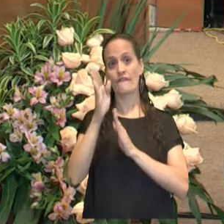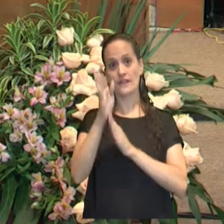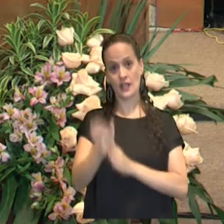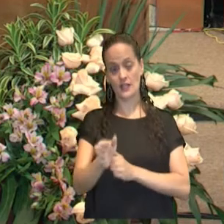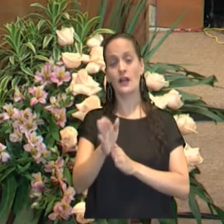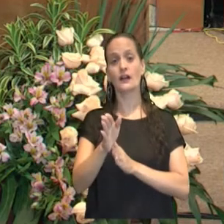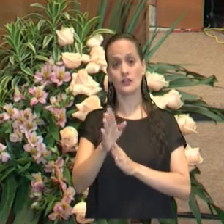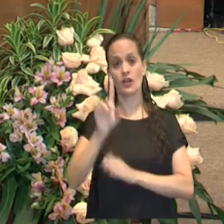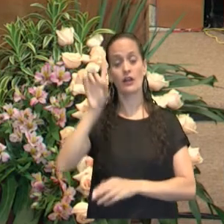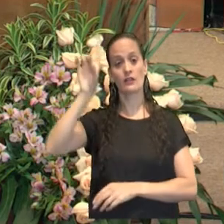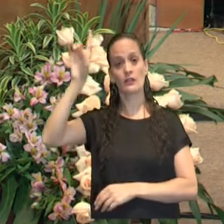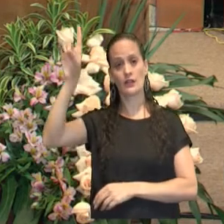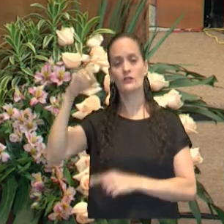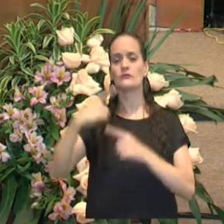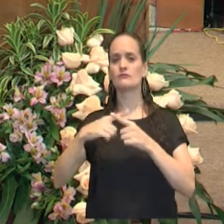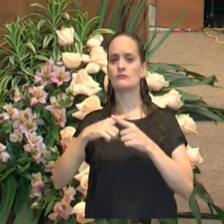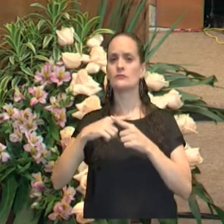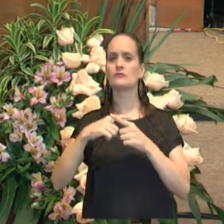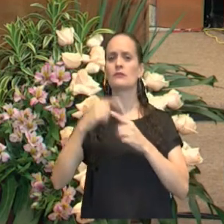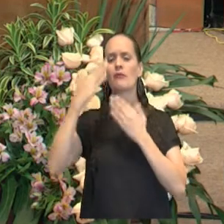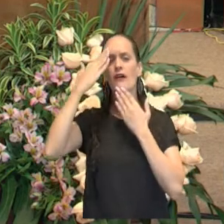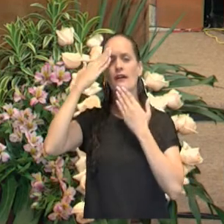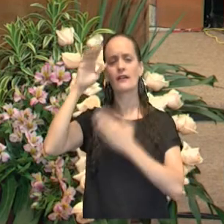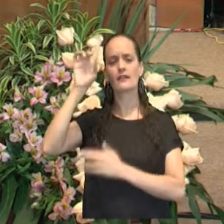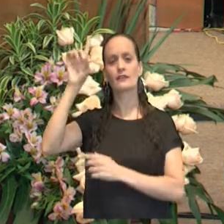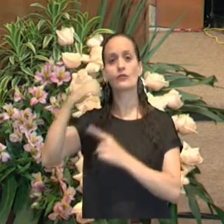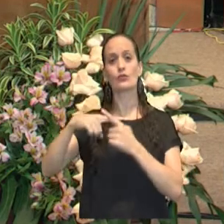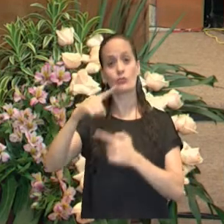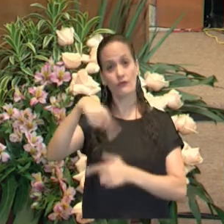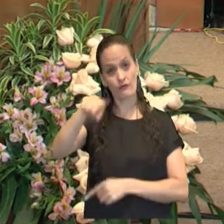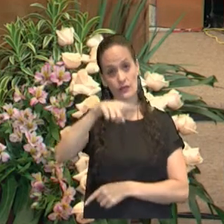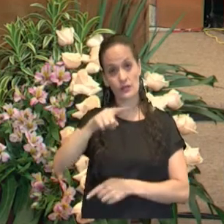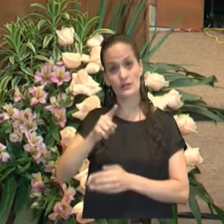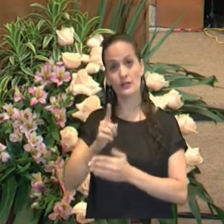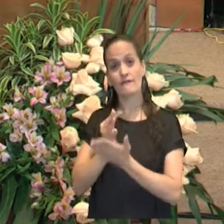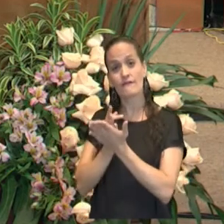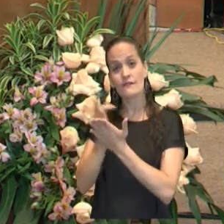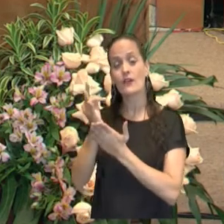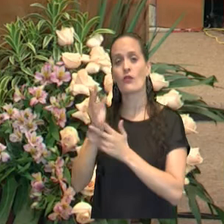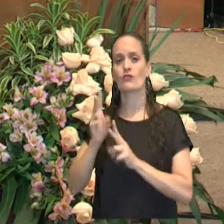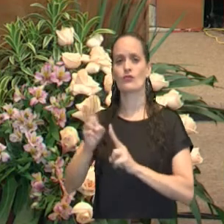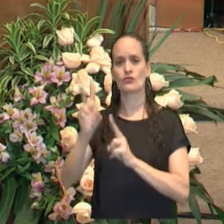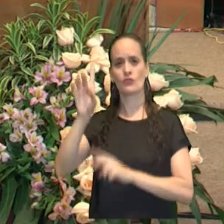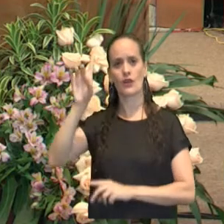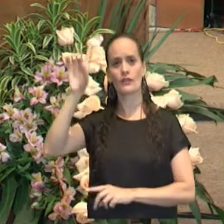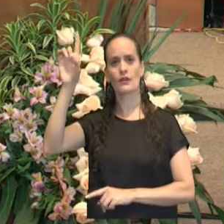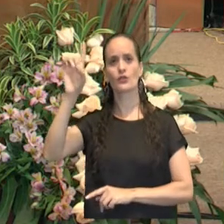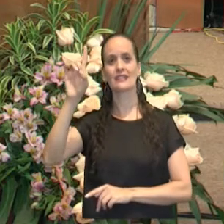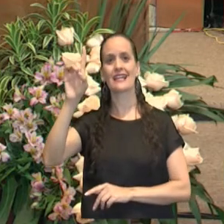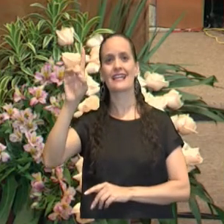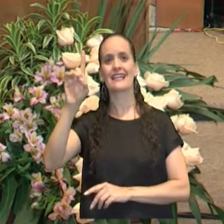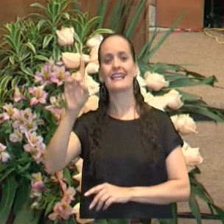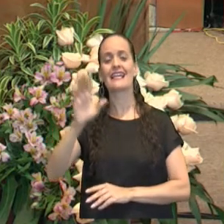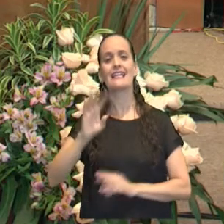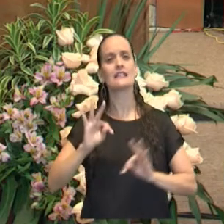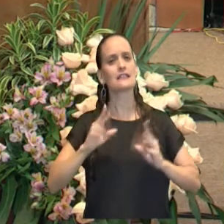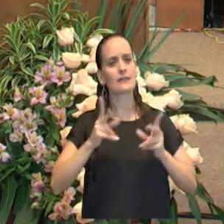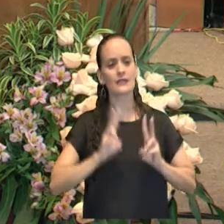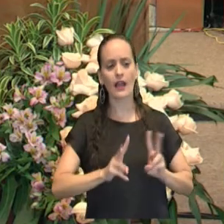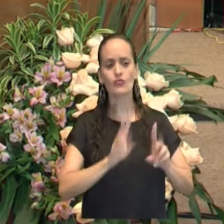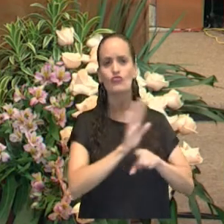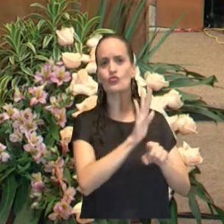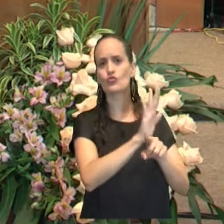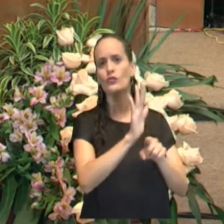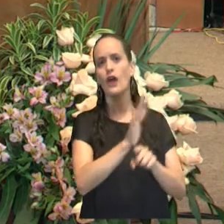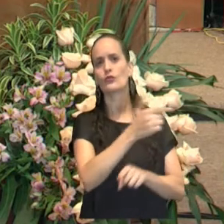que agradecer que a Igreja do Senhor tem sido fiel e nada tem faltado ao povo de Deus, pelo menos na questão da